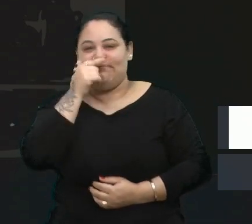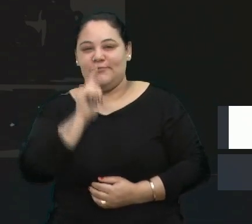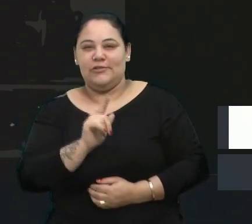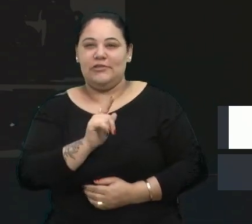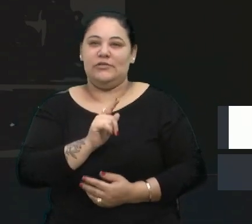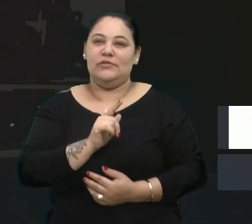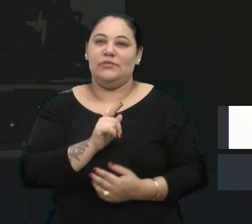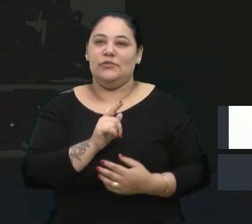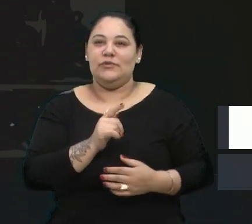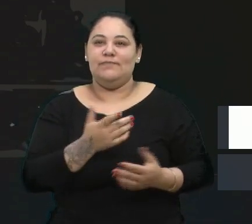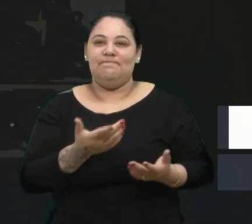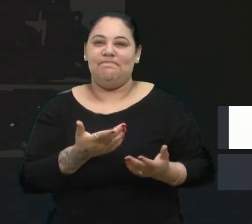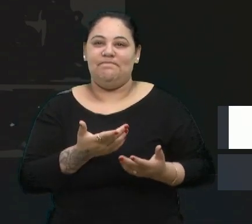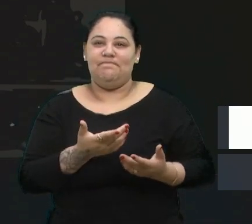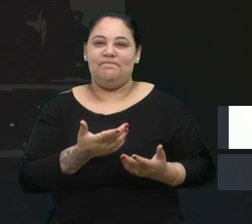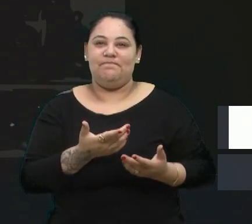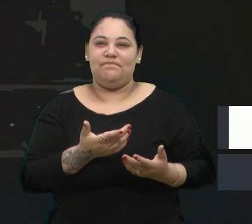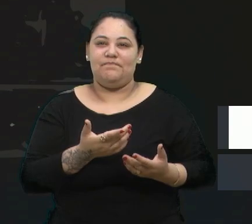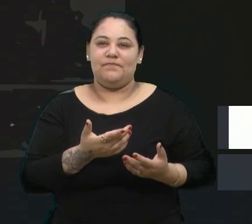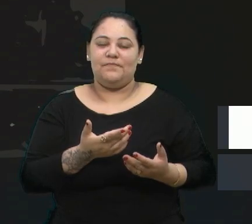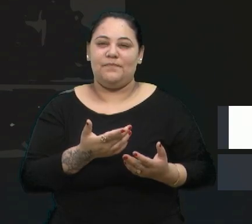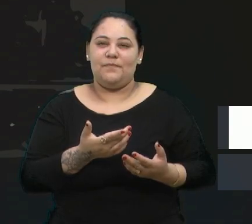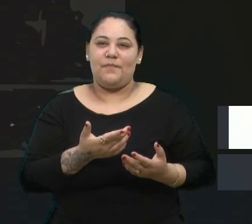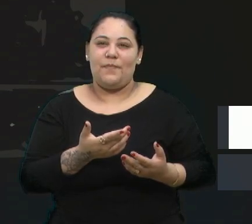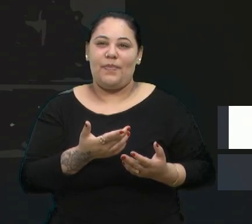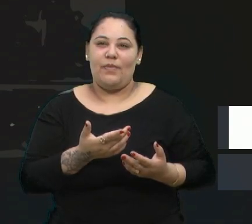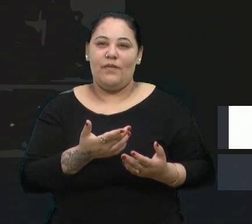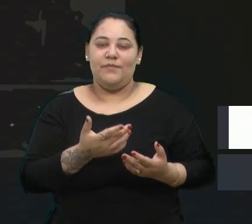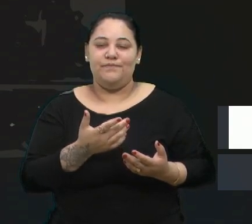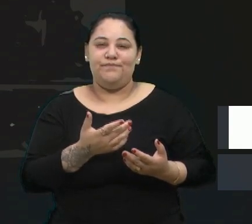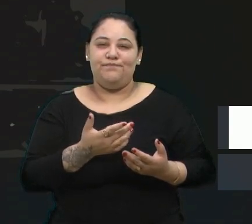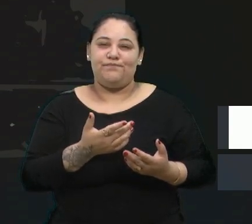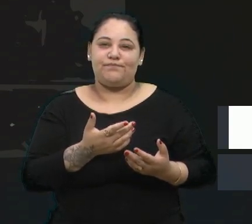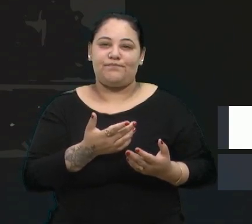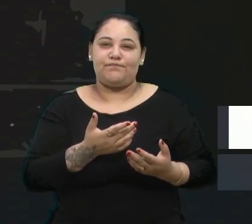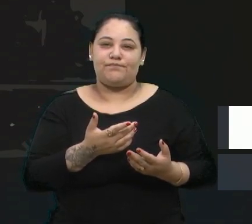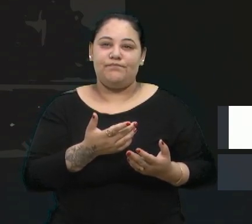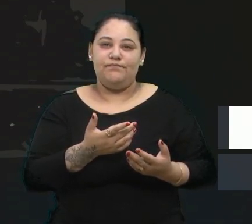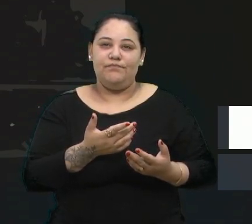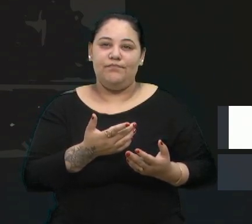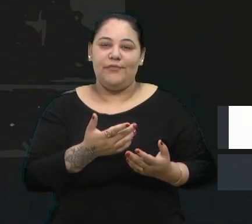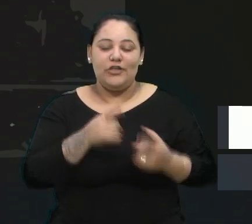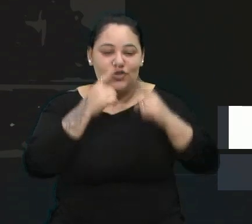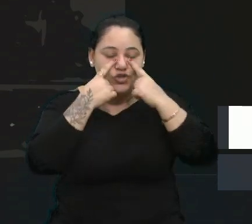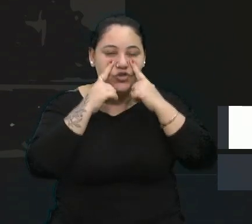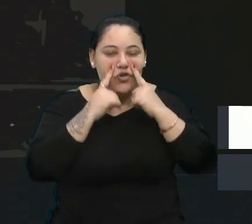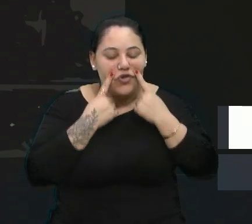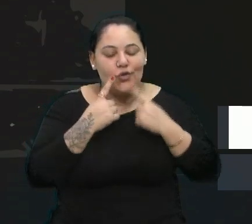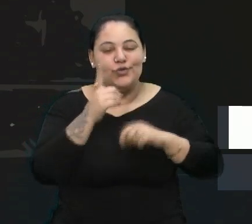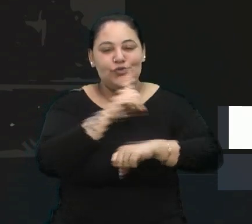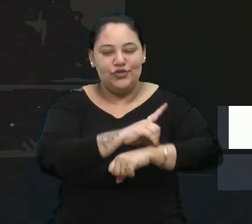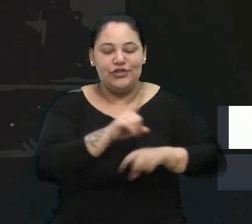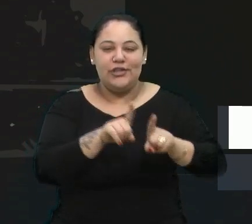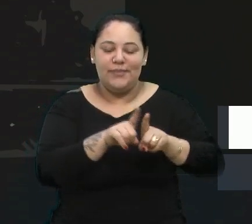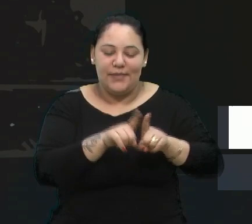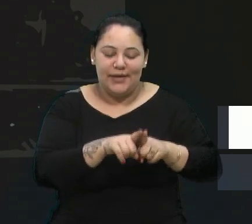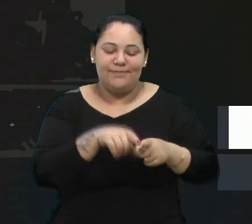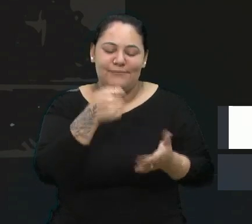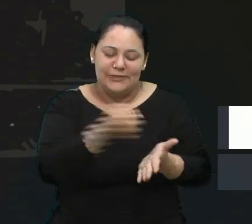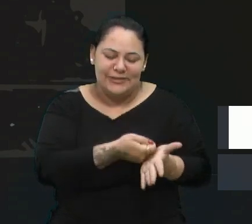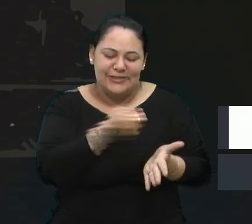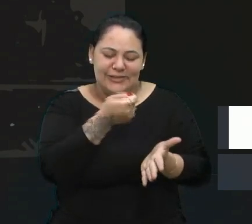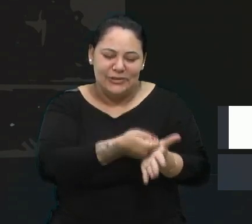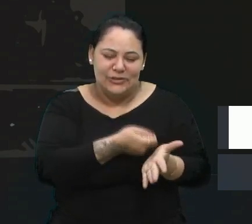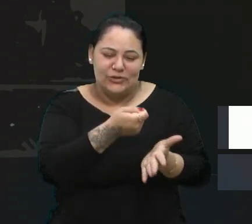travar ou não deixar que isso tivesse ocorrido, mesmo estando lá, chorando naquele dia, literalmente,